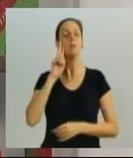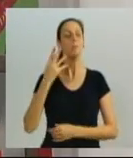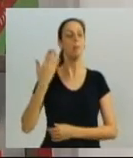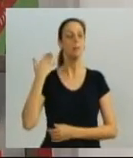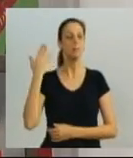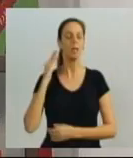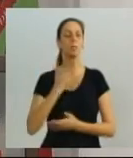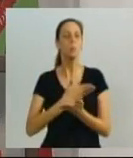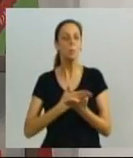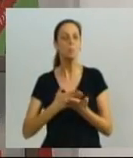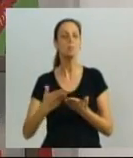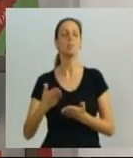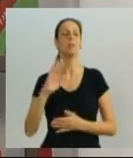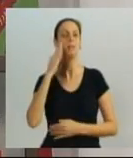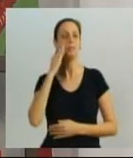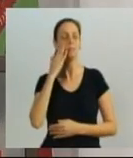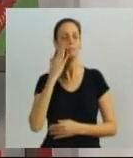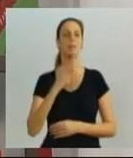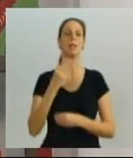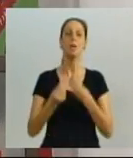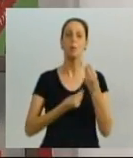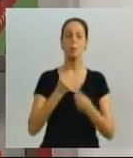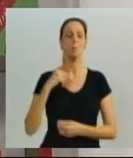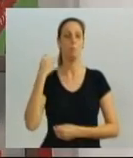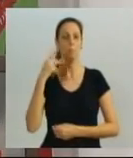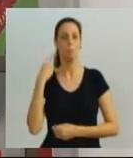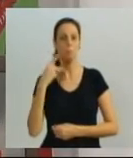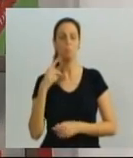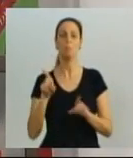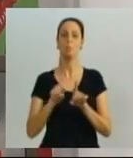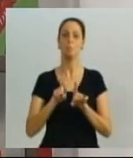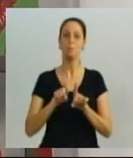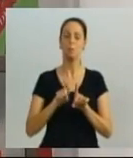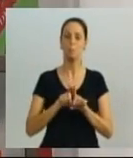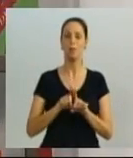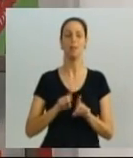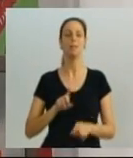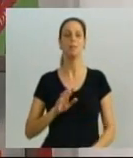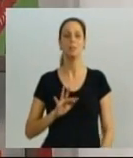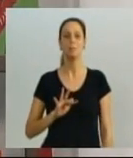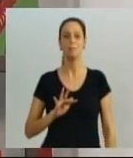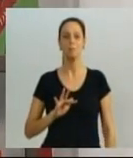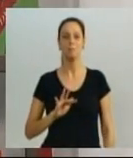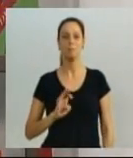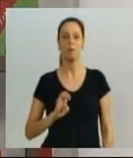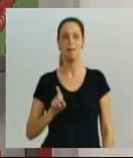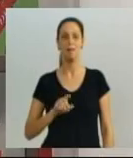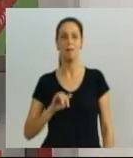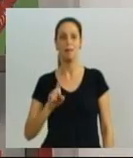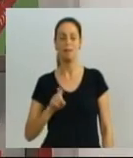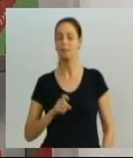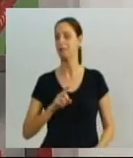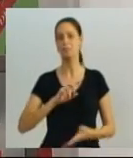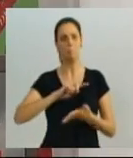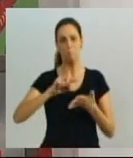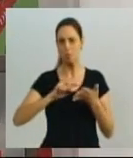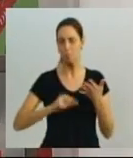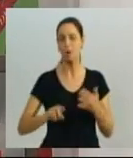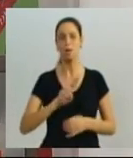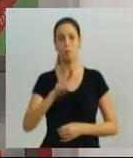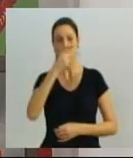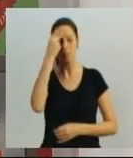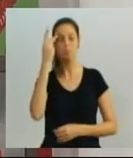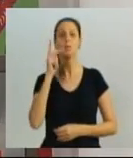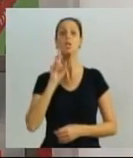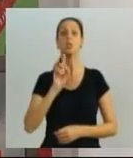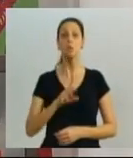política, comecei a entender de política, dos Adrós, de Lazinho, Félix Tais, por aí afora. Que só se